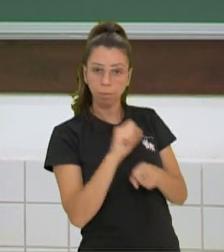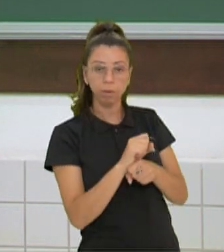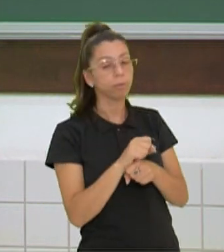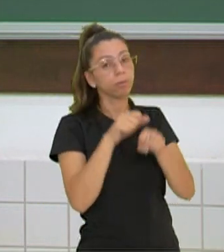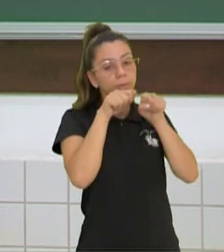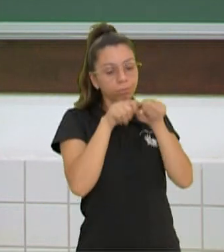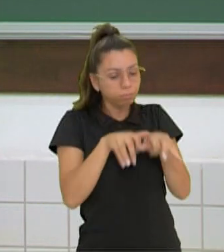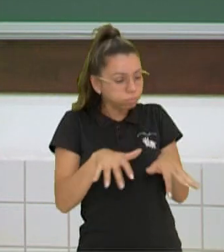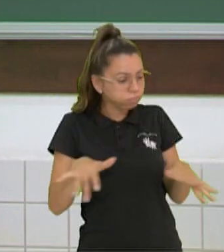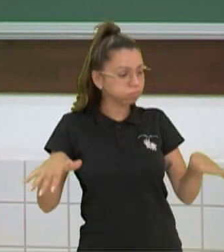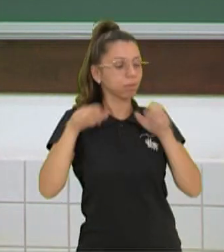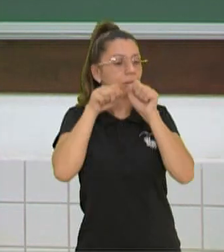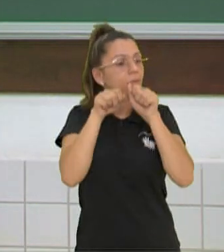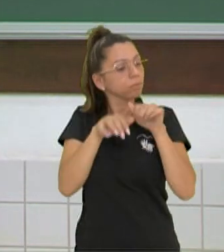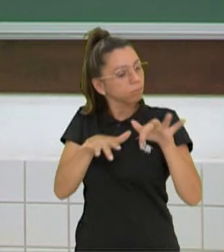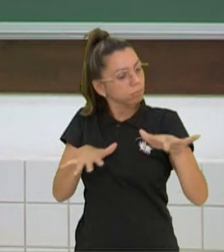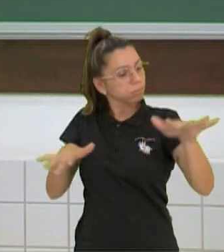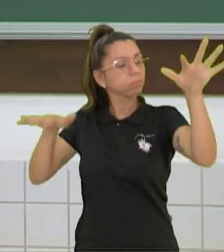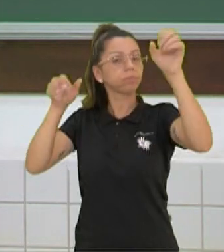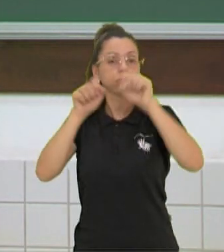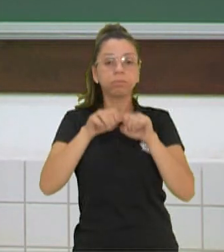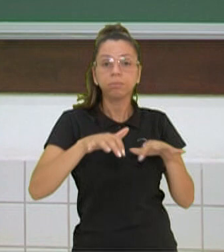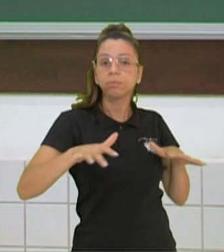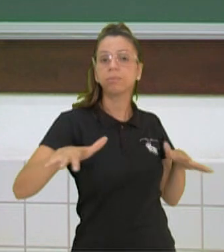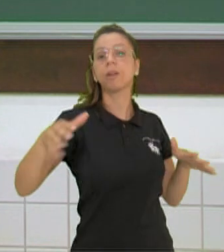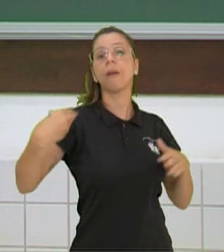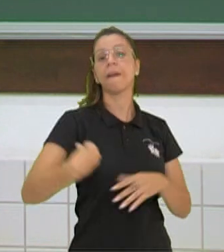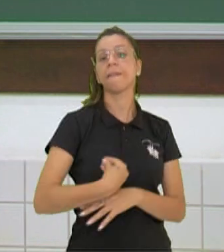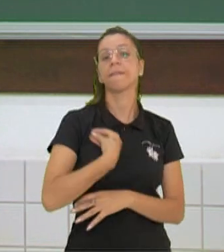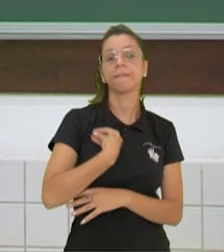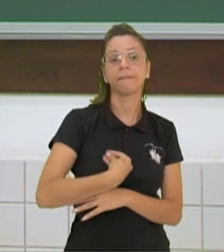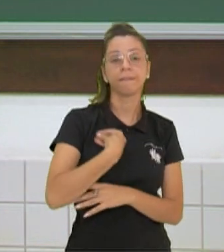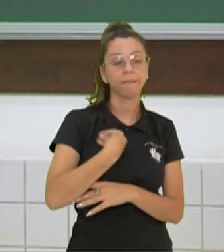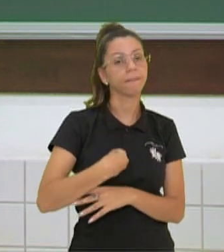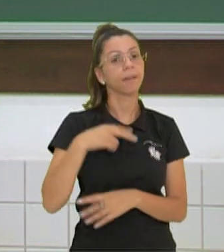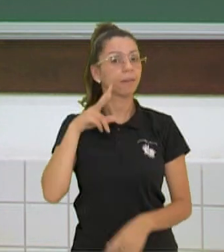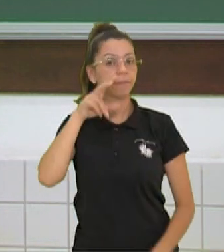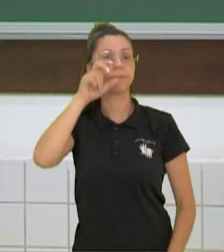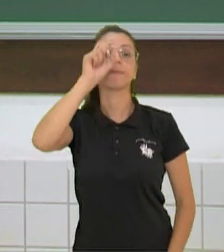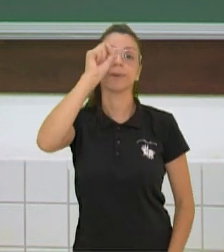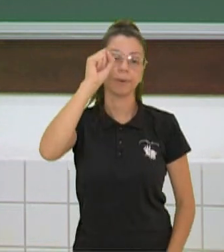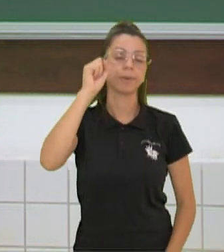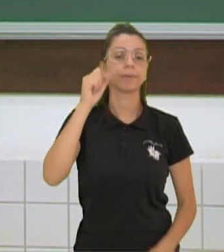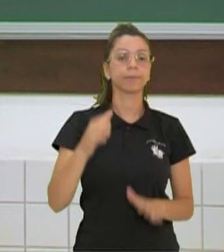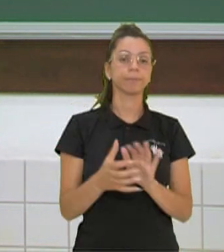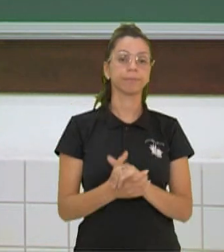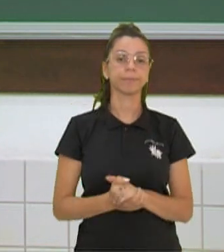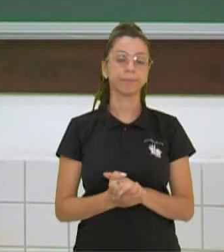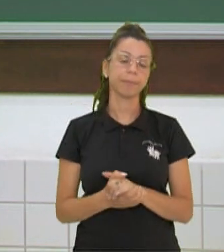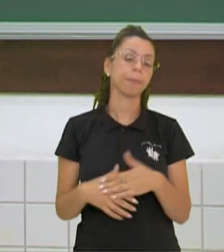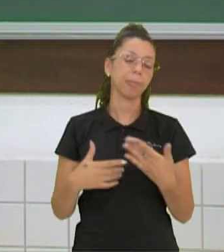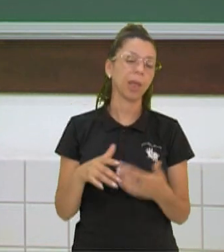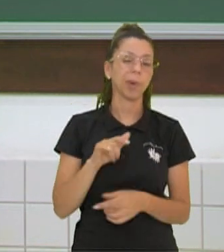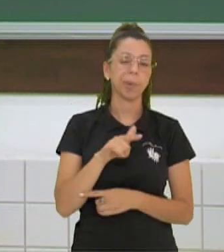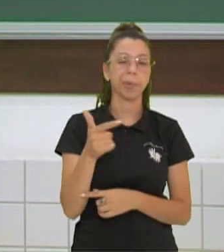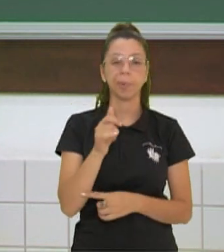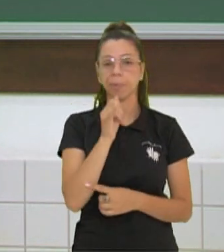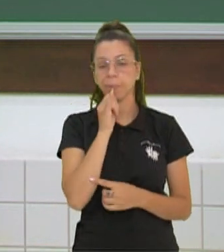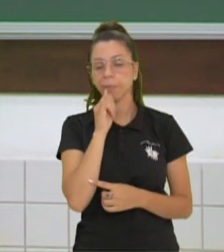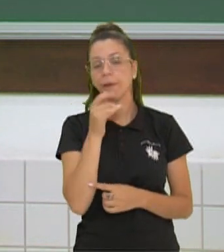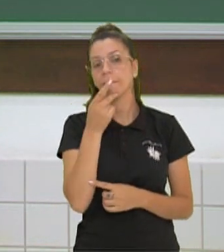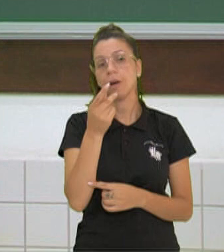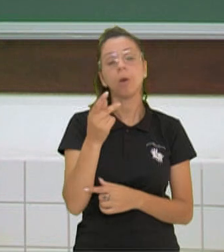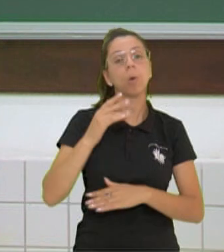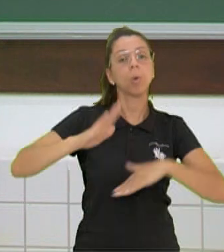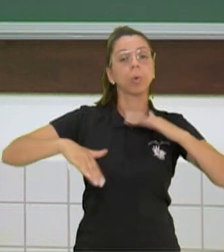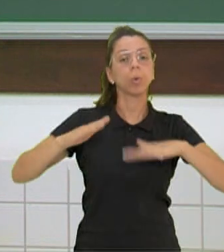continuou crescendo e se expandindo, criando raízes cada vez mais fortes, né? E a gente tem muitos exemplos. A prof falou do samba,